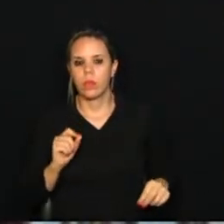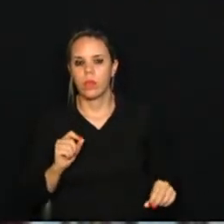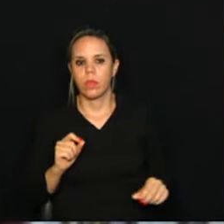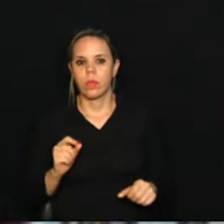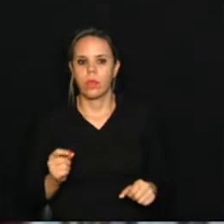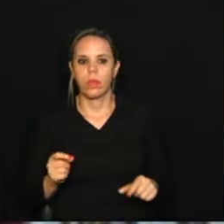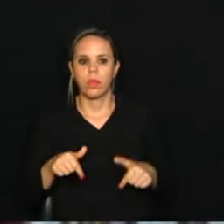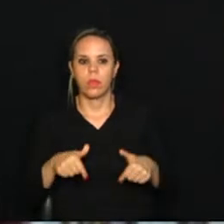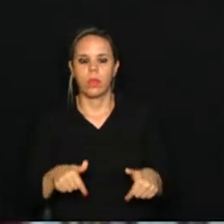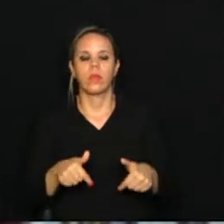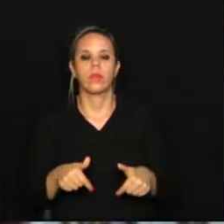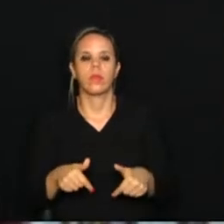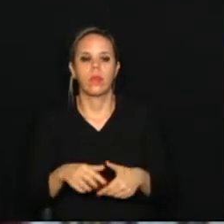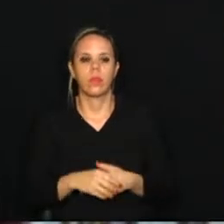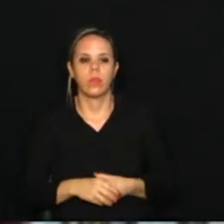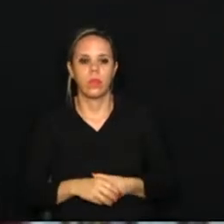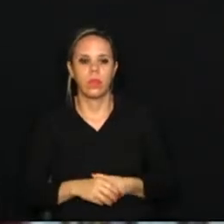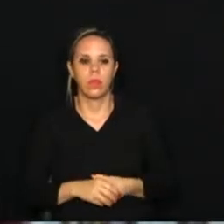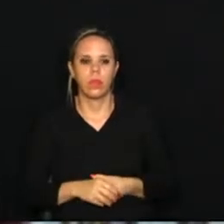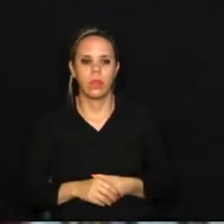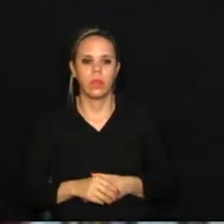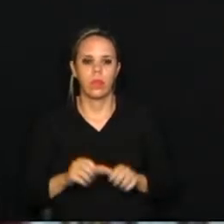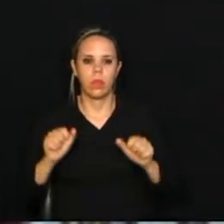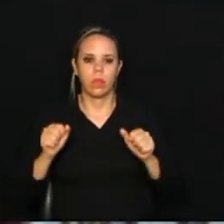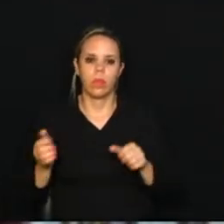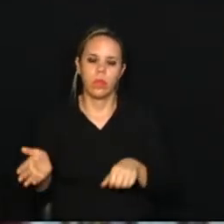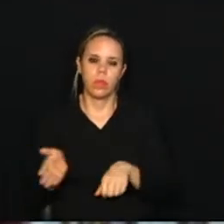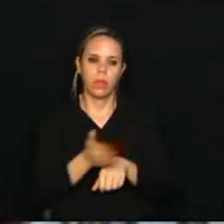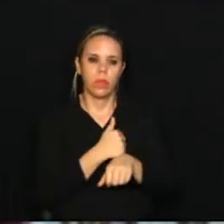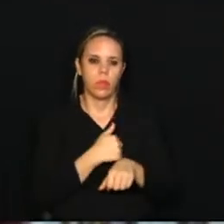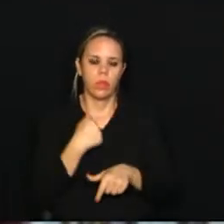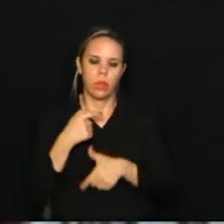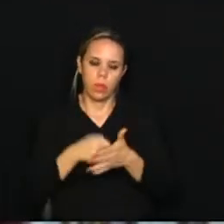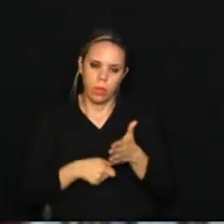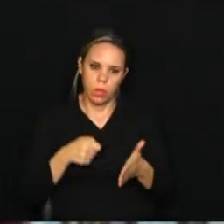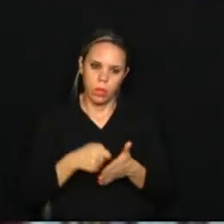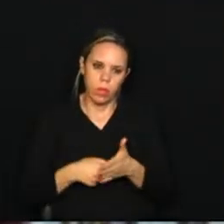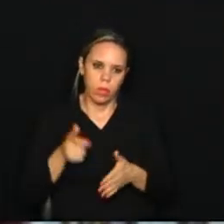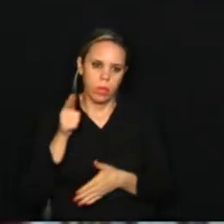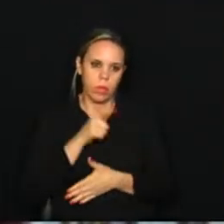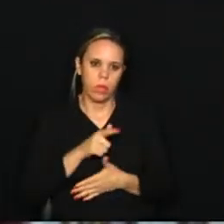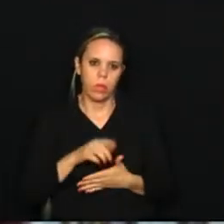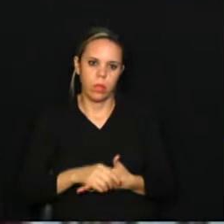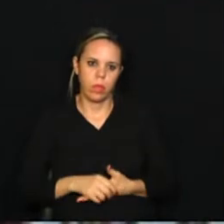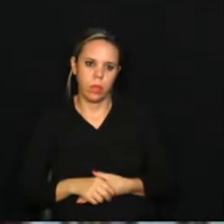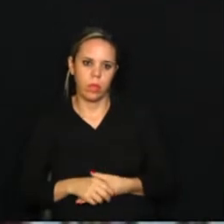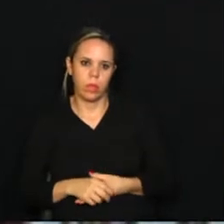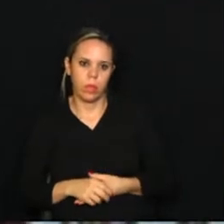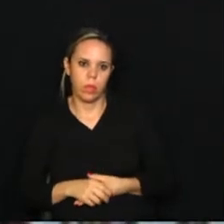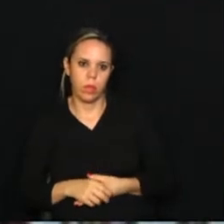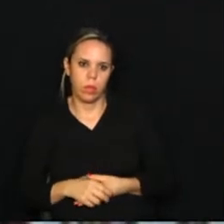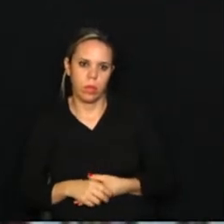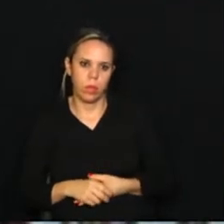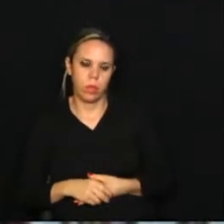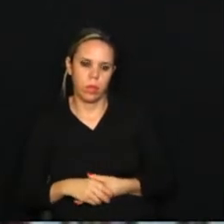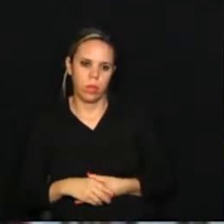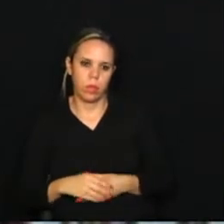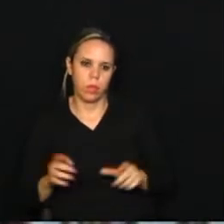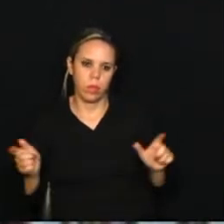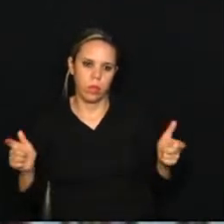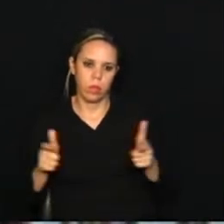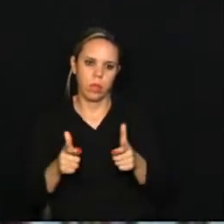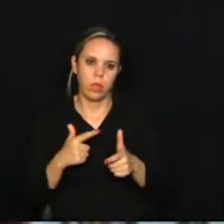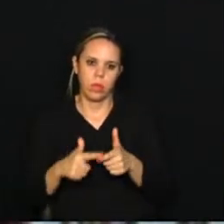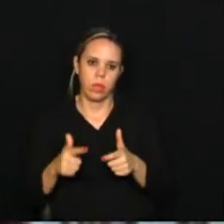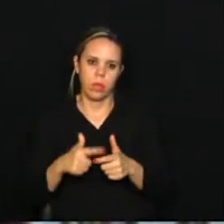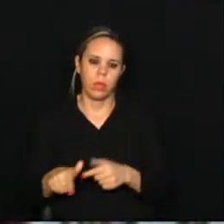as providências desde cedo, nós conseguimos uma